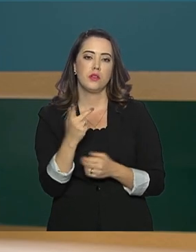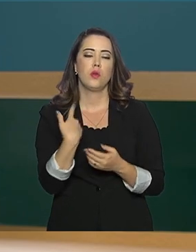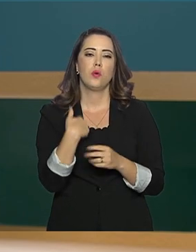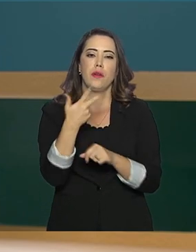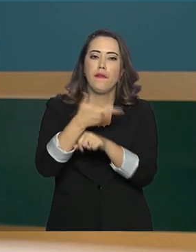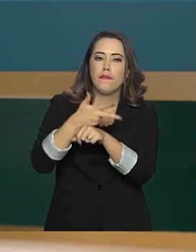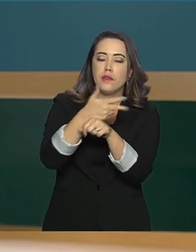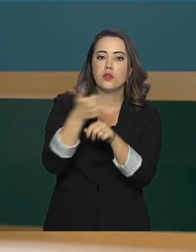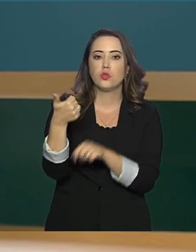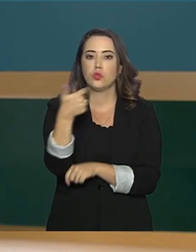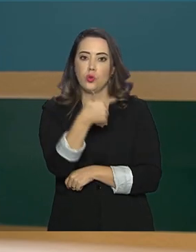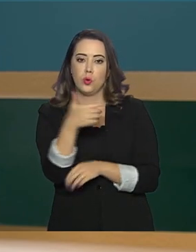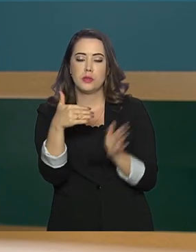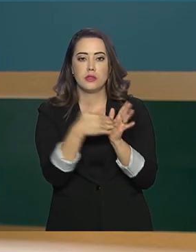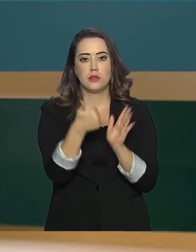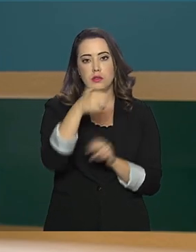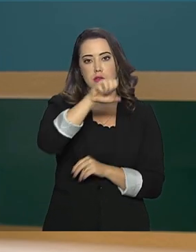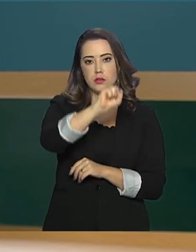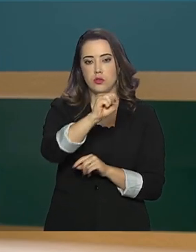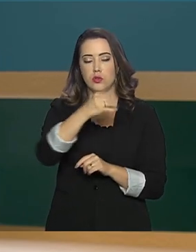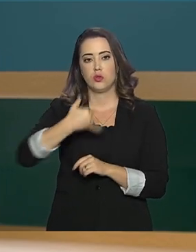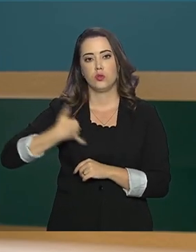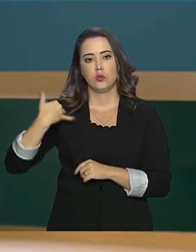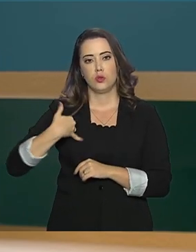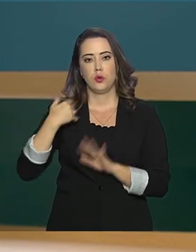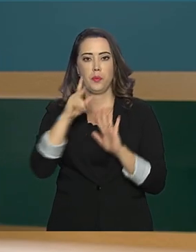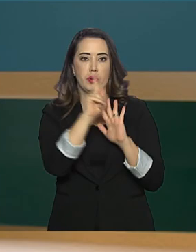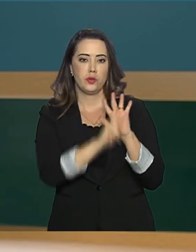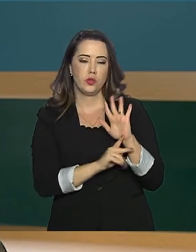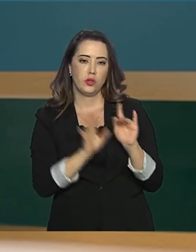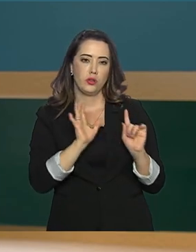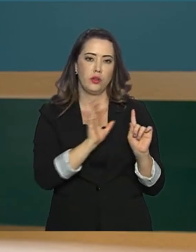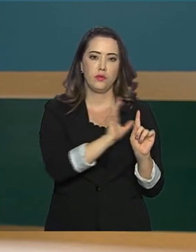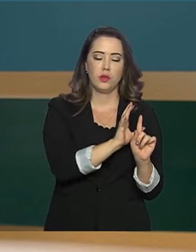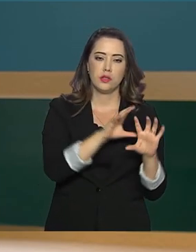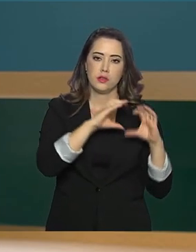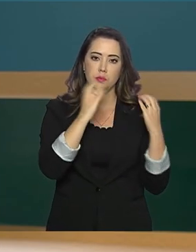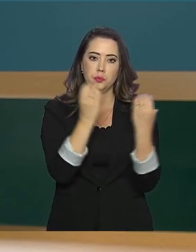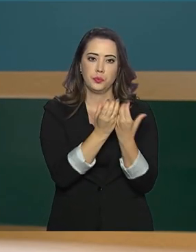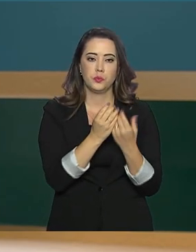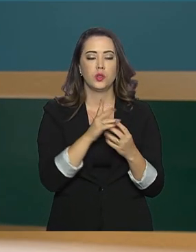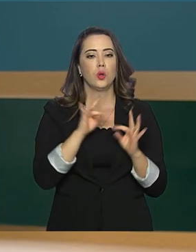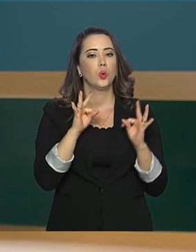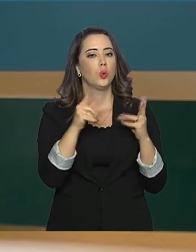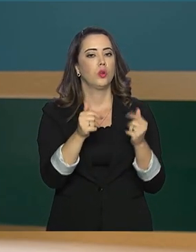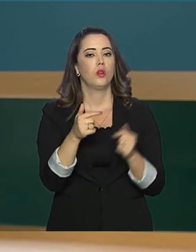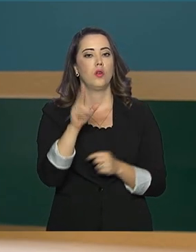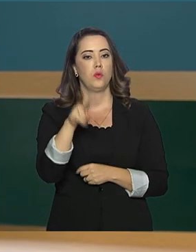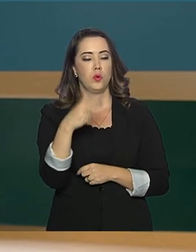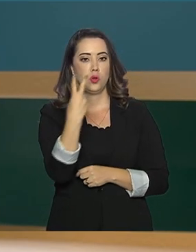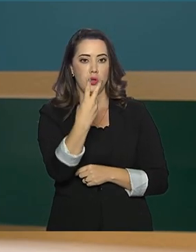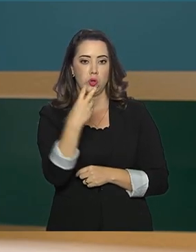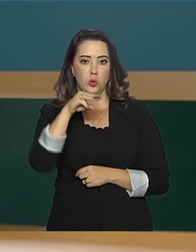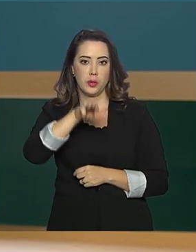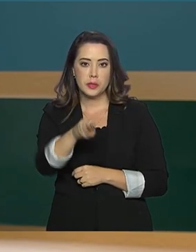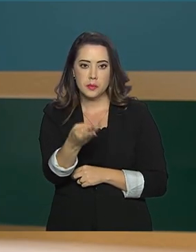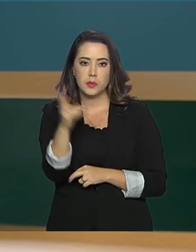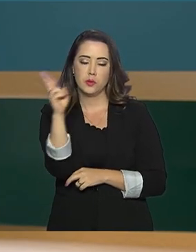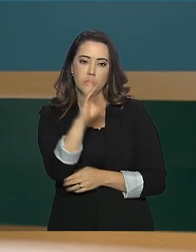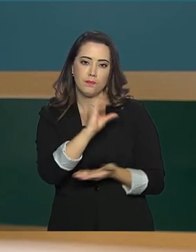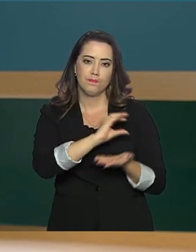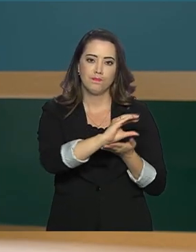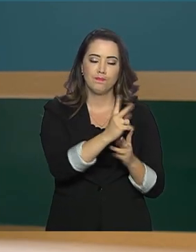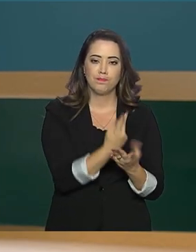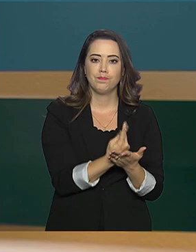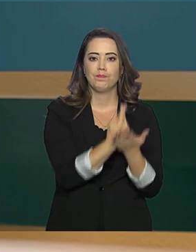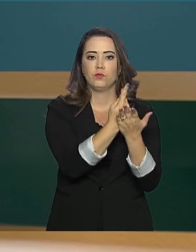jovens de 12 a 18 anos sobre projetos que tenham impactado suas comunidades. No total, serão R$ 2 milhões em